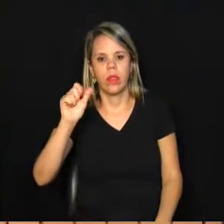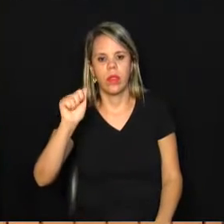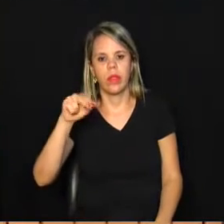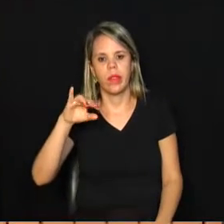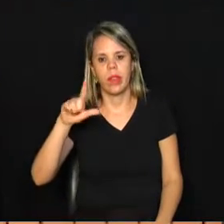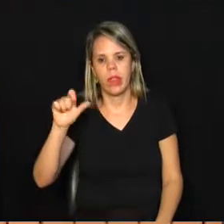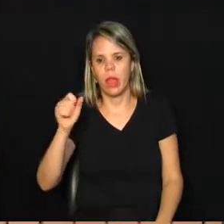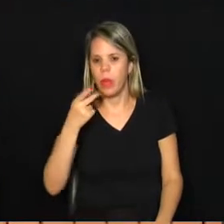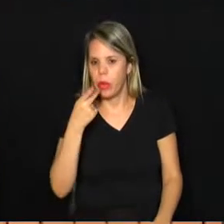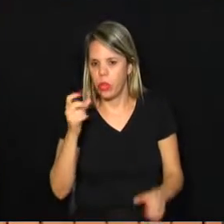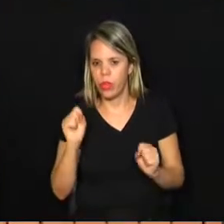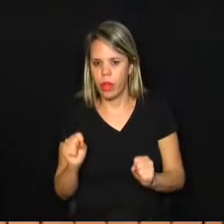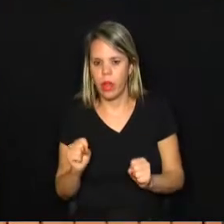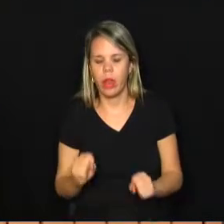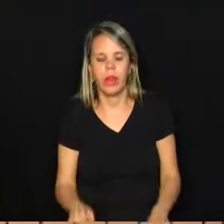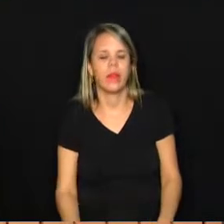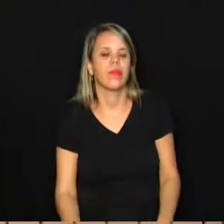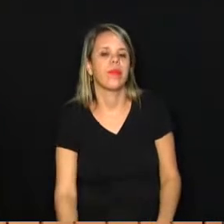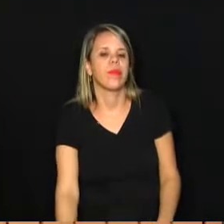Sérgio. Obrigado.